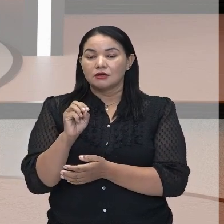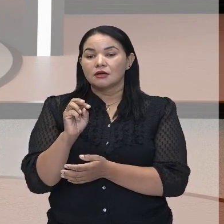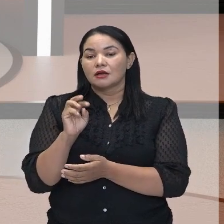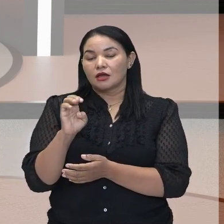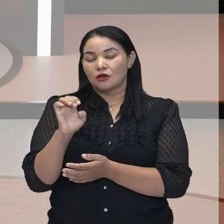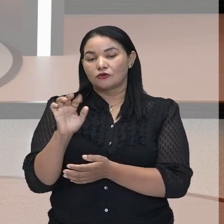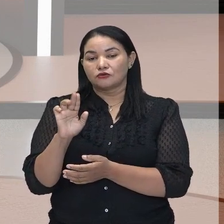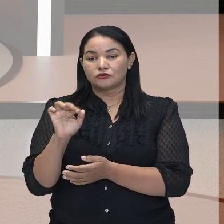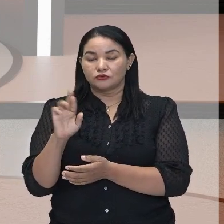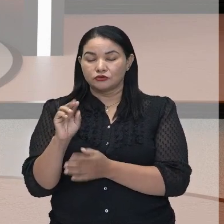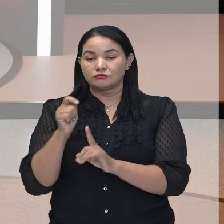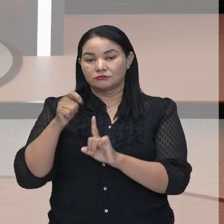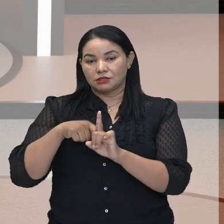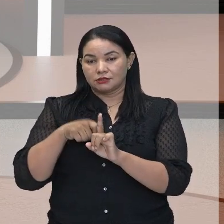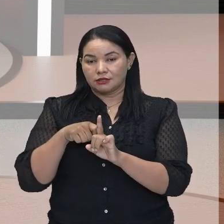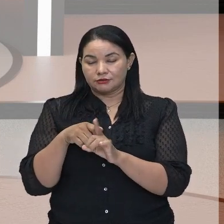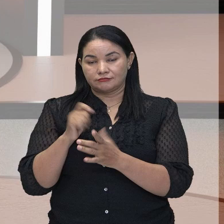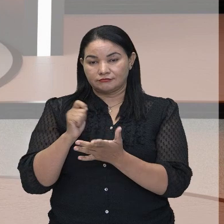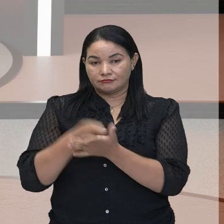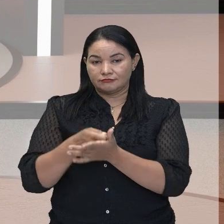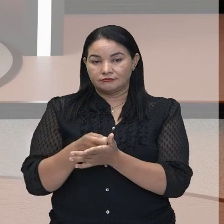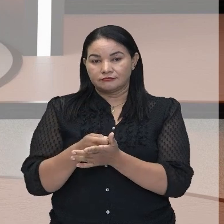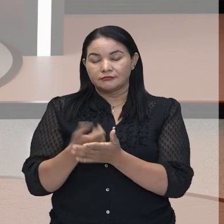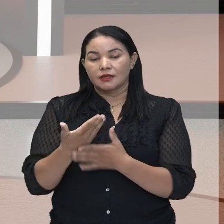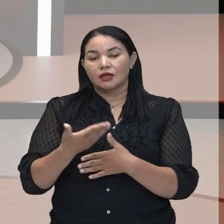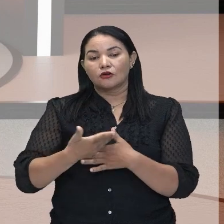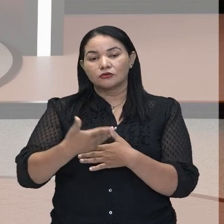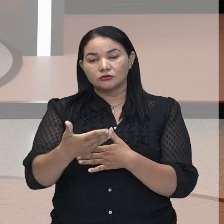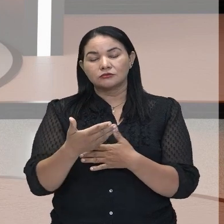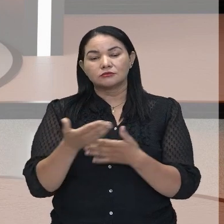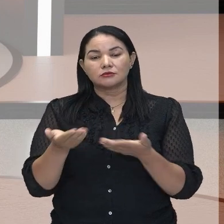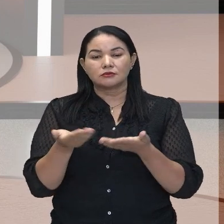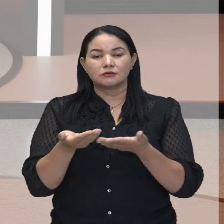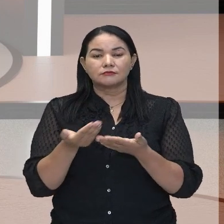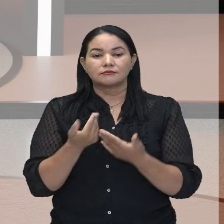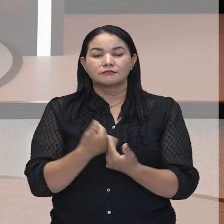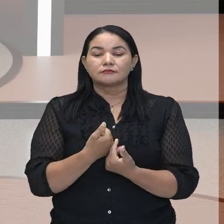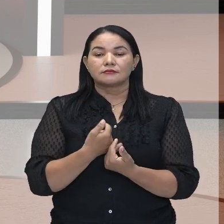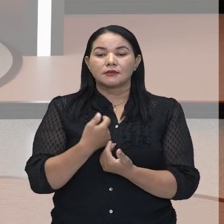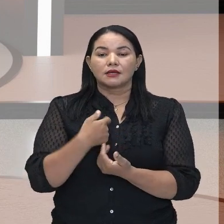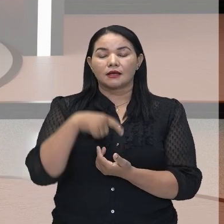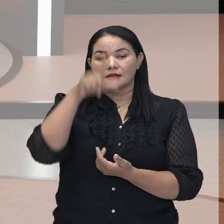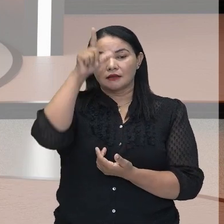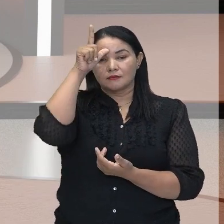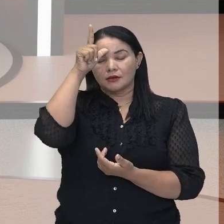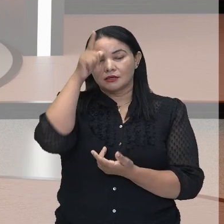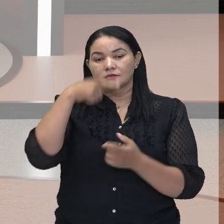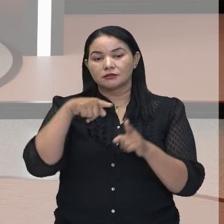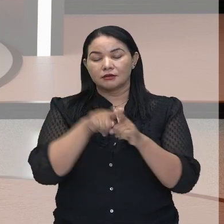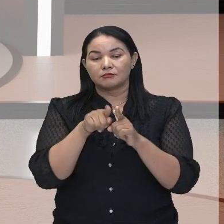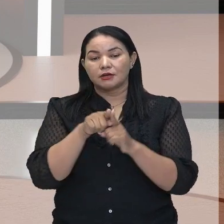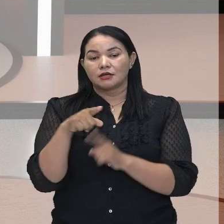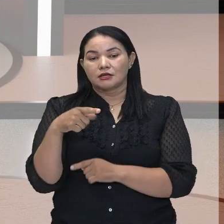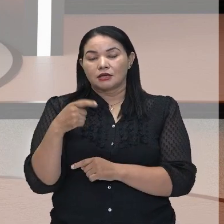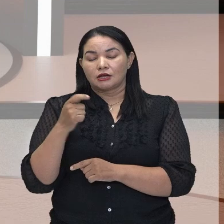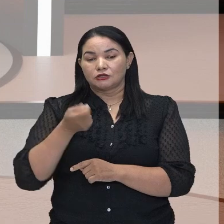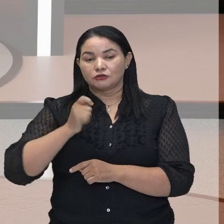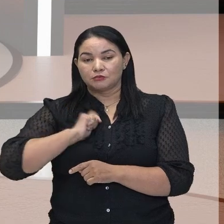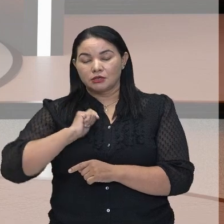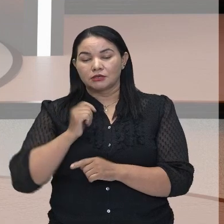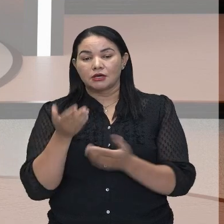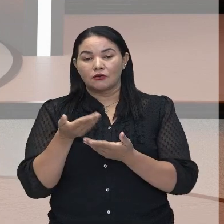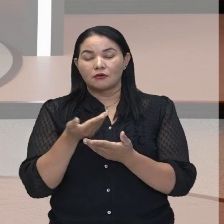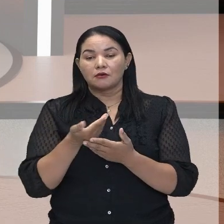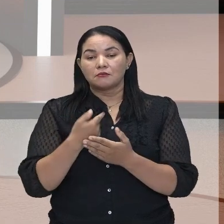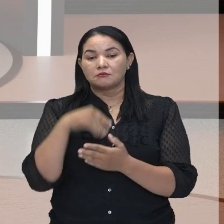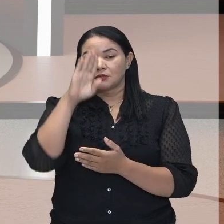bom? Continuando nossos estudos, né? Verificamos aí a Alemanha e a Espanha e também vamos estudar aí o principal